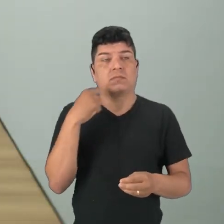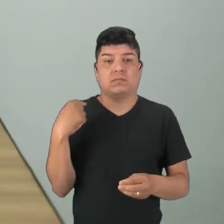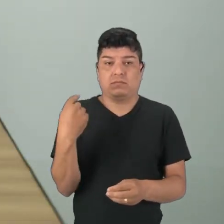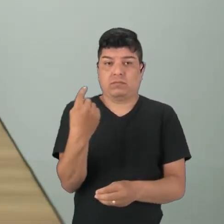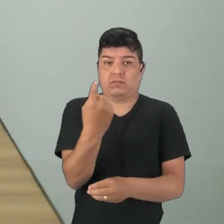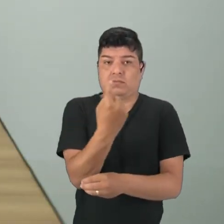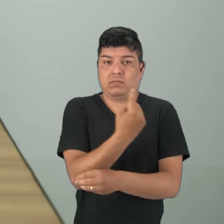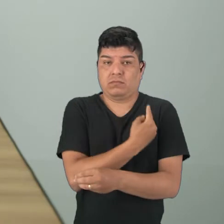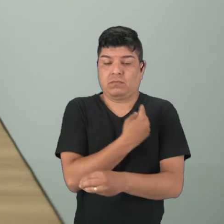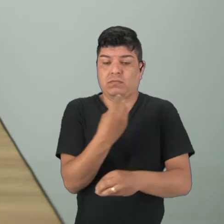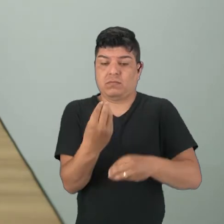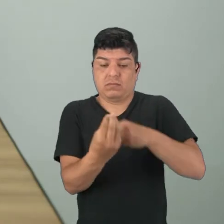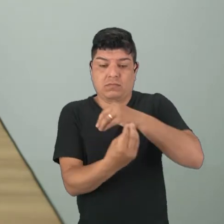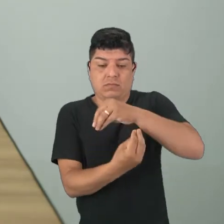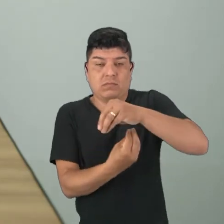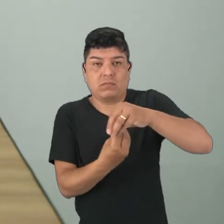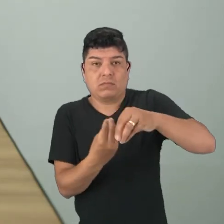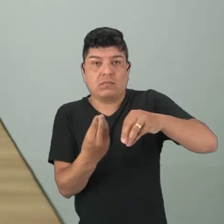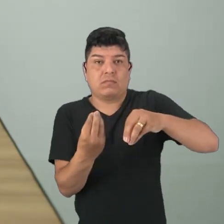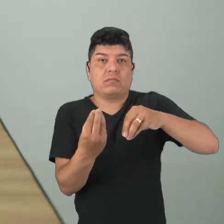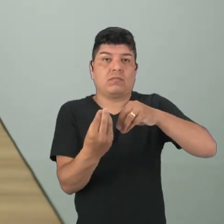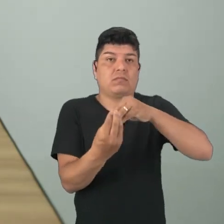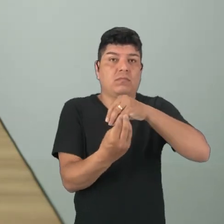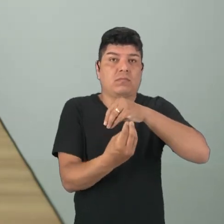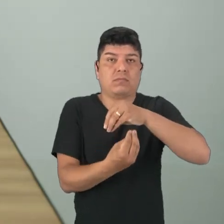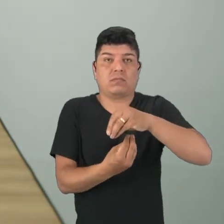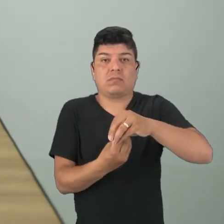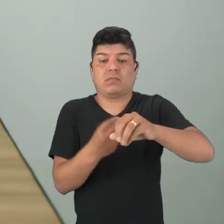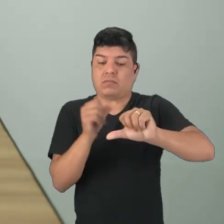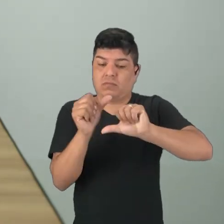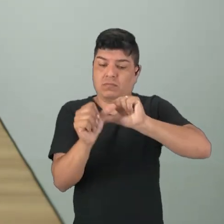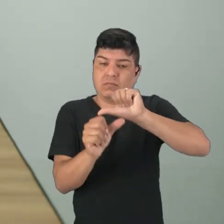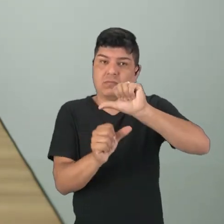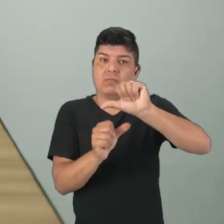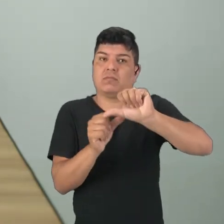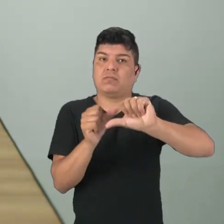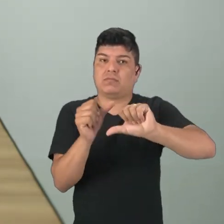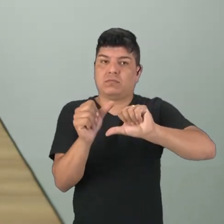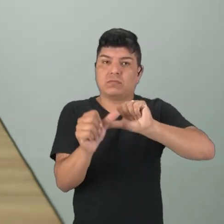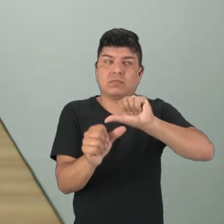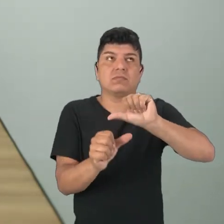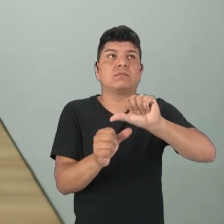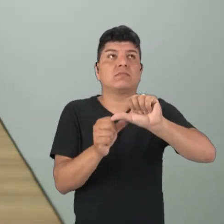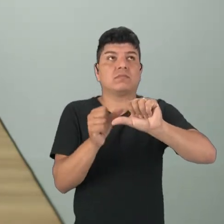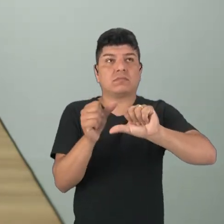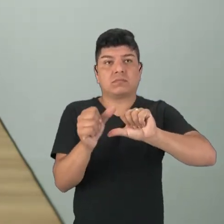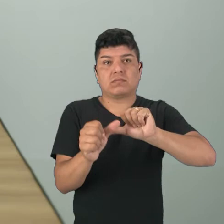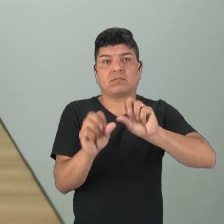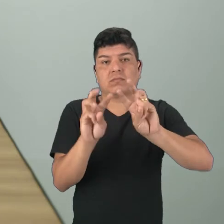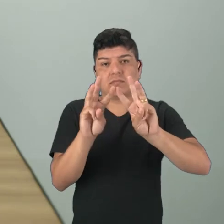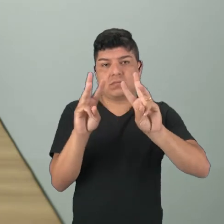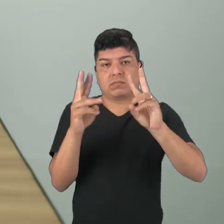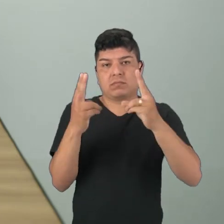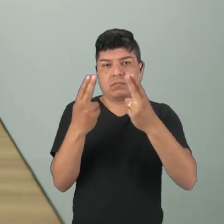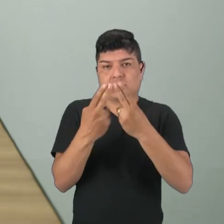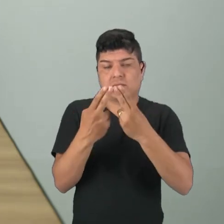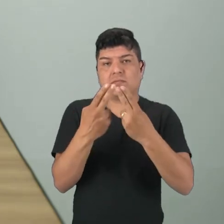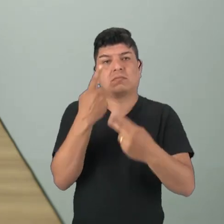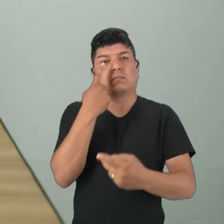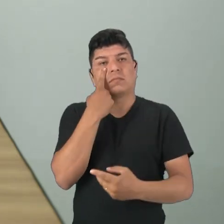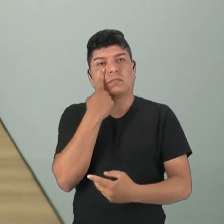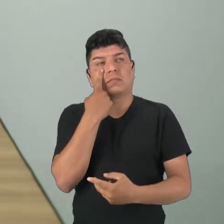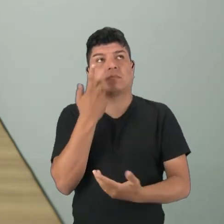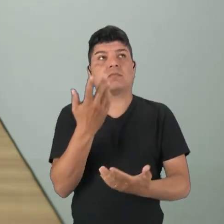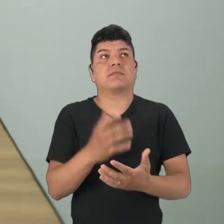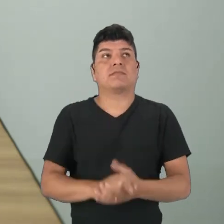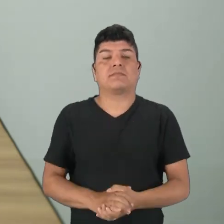nós misturamos, nós alteramos, né, a substância da matéria. Veja bem, o